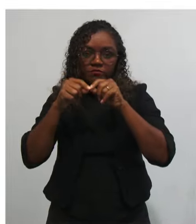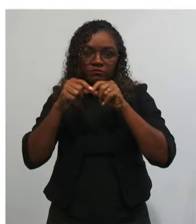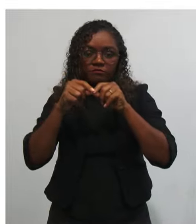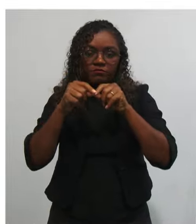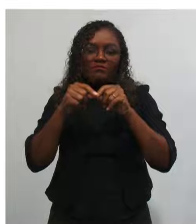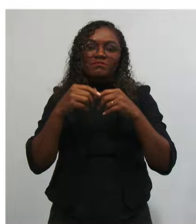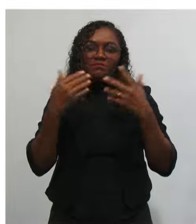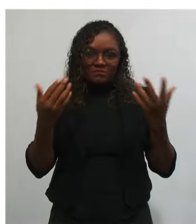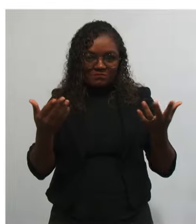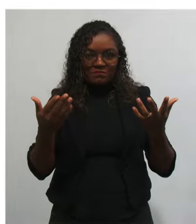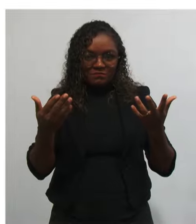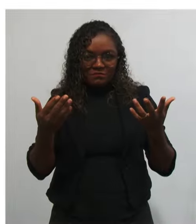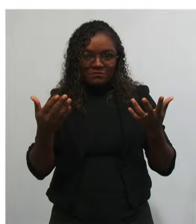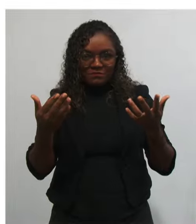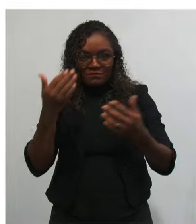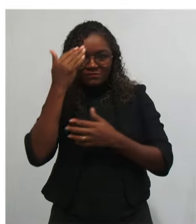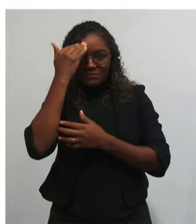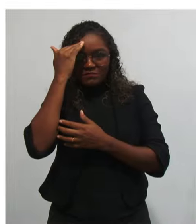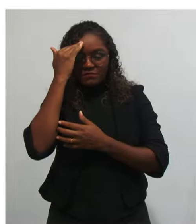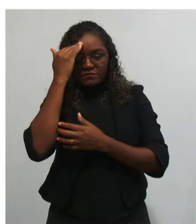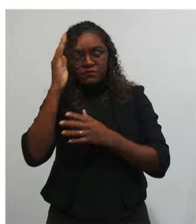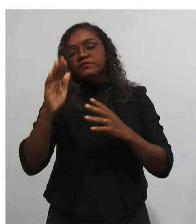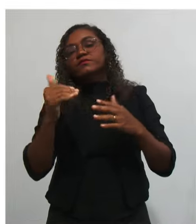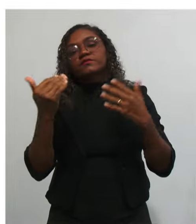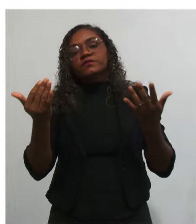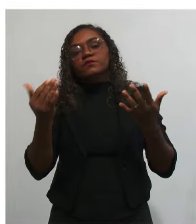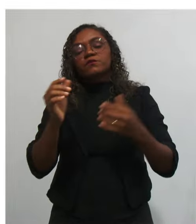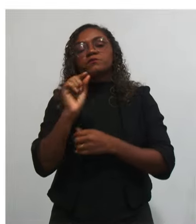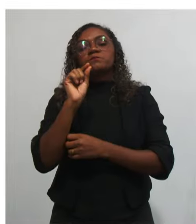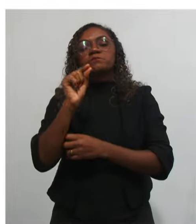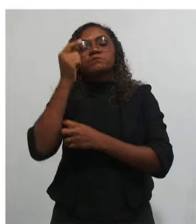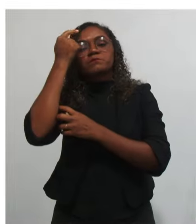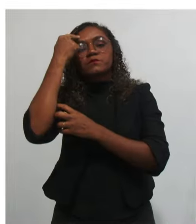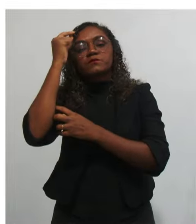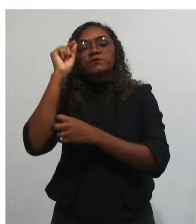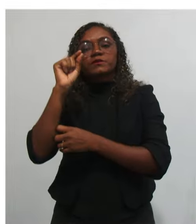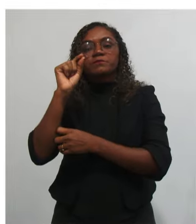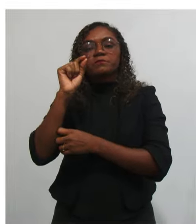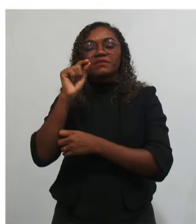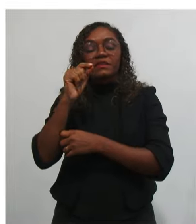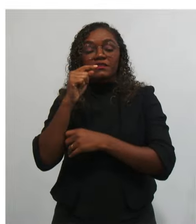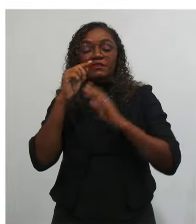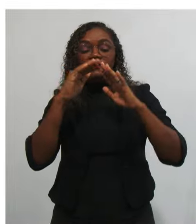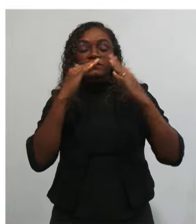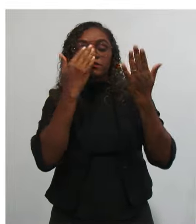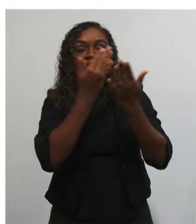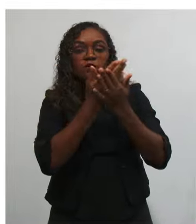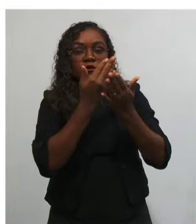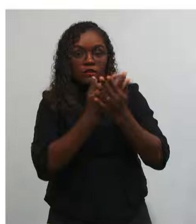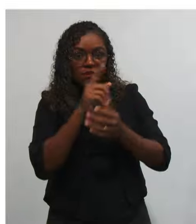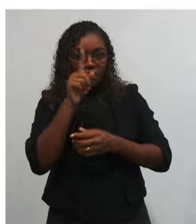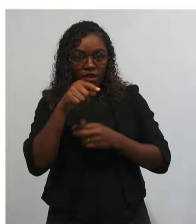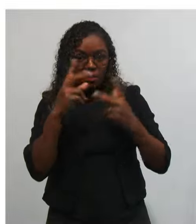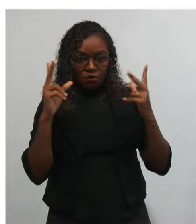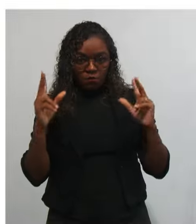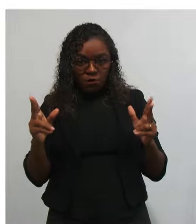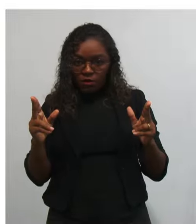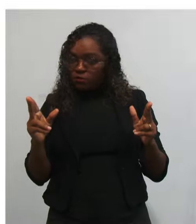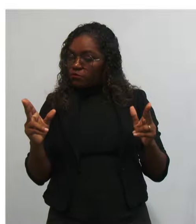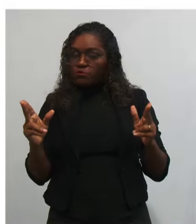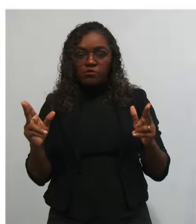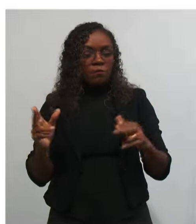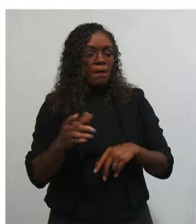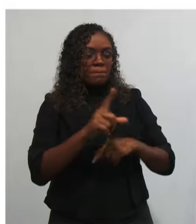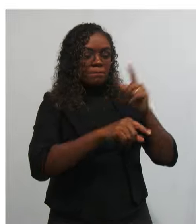de classificação eh o que eu quero trazer é que a gente pensa que a nossa ideia na escola não é classificar e selecionar os os